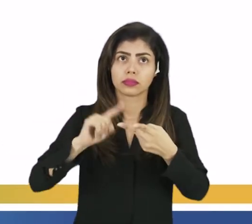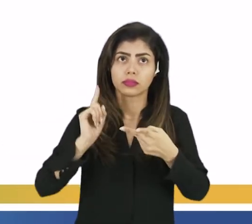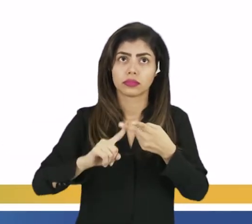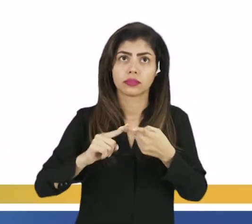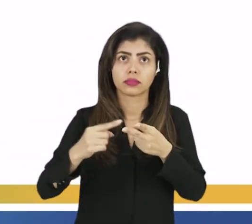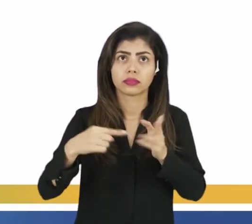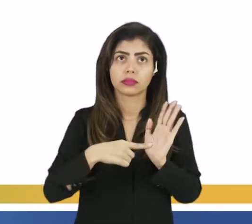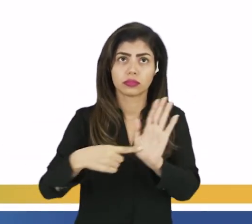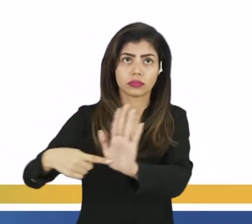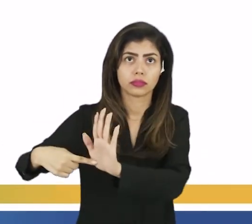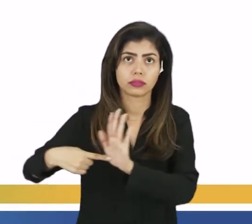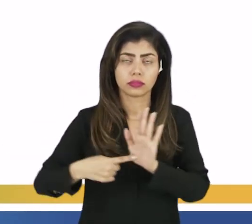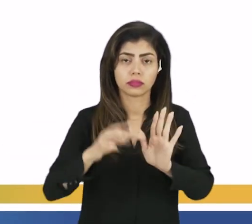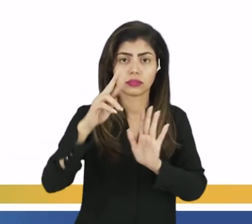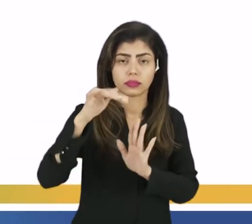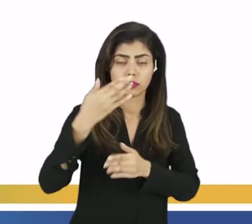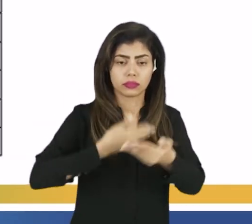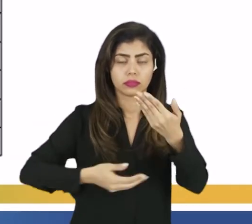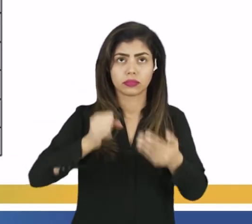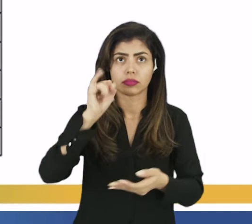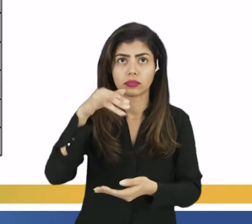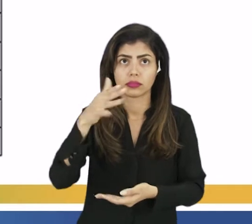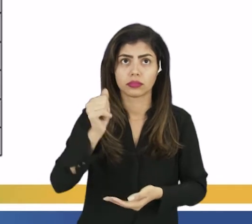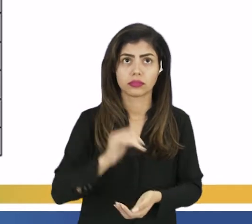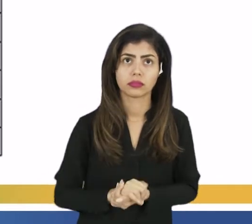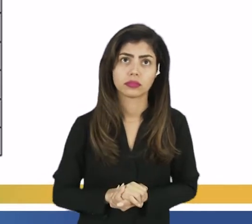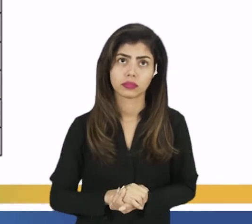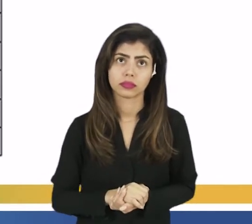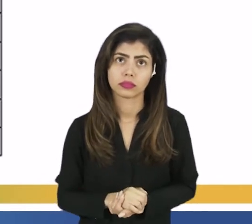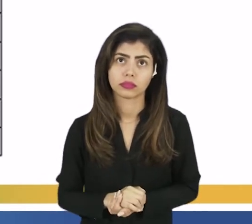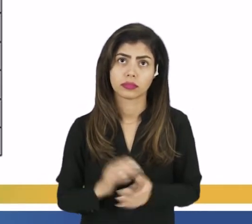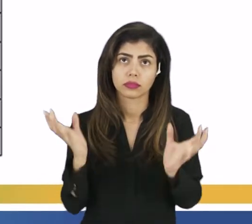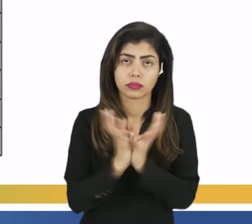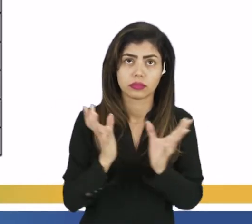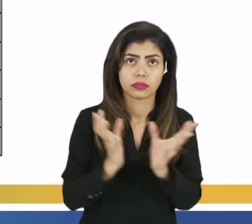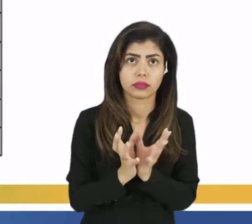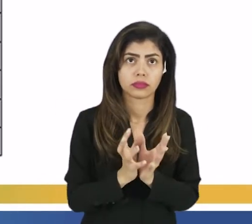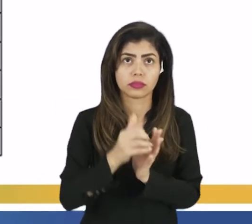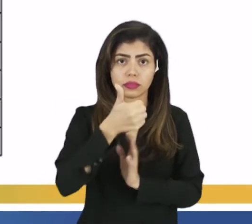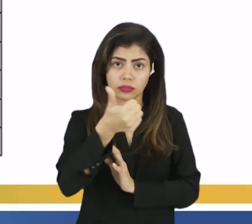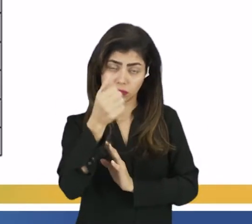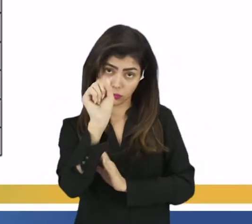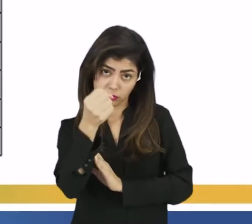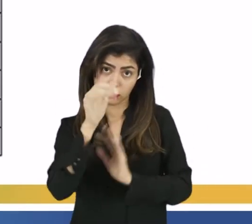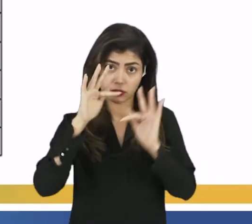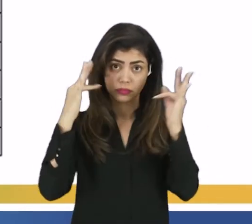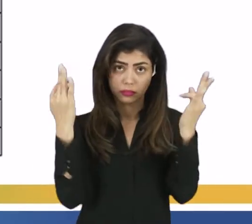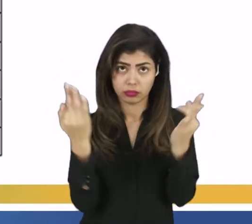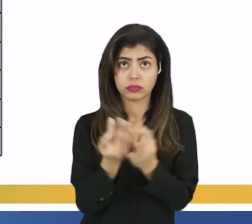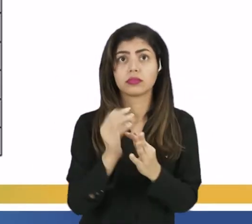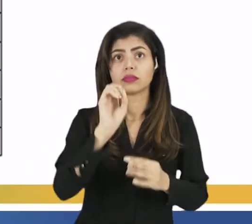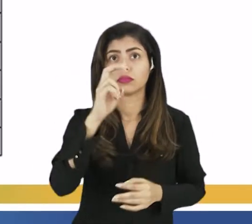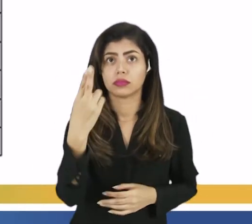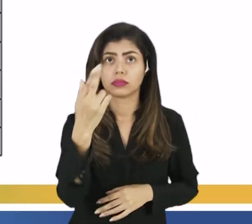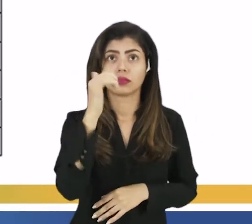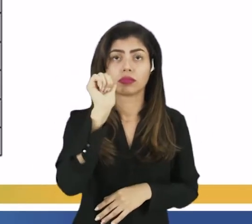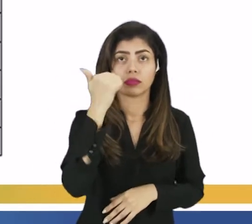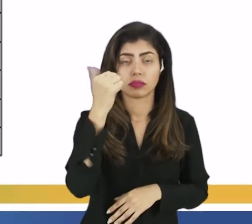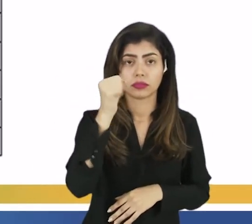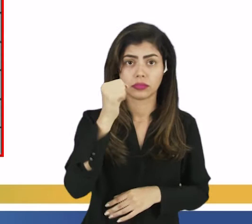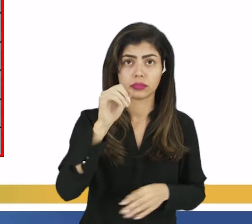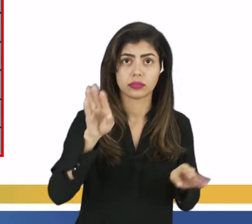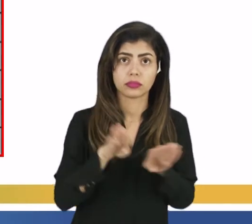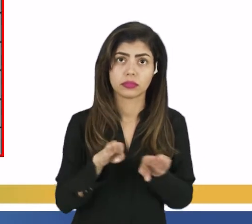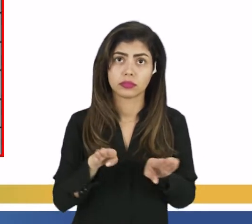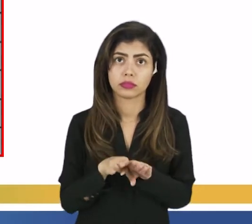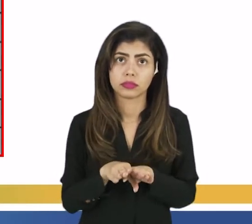família B ou elementos de transição E aí nós temos aqui ó 18 famílias ou 18